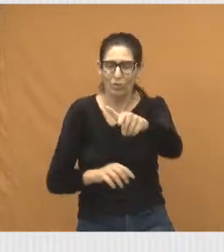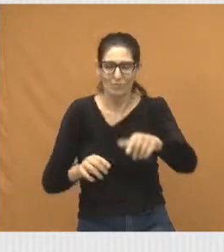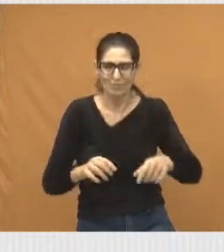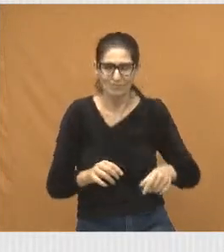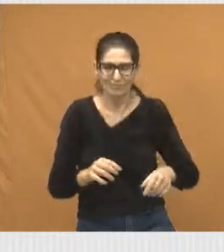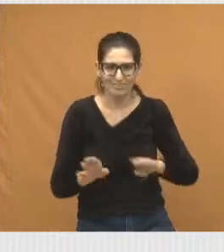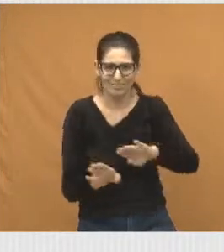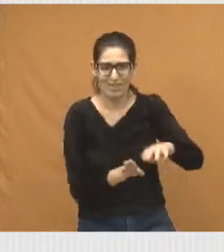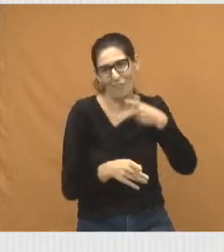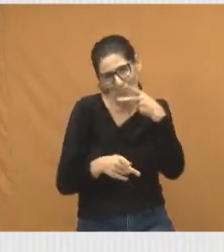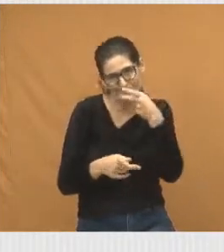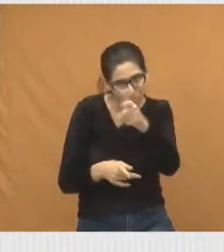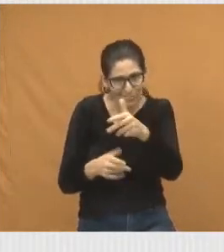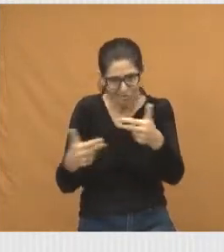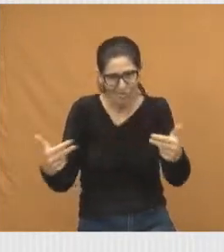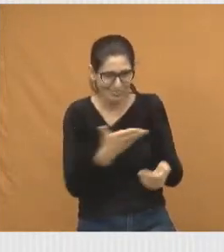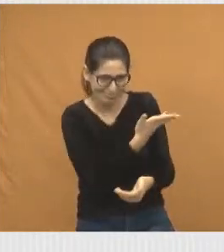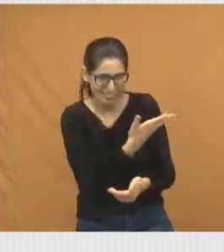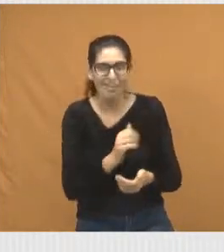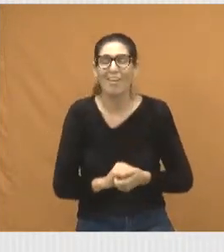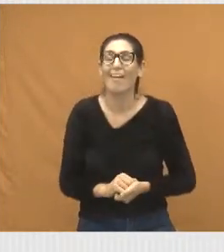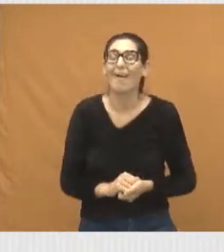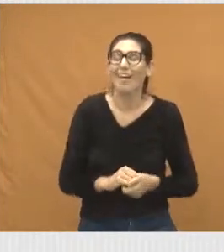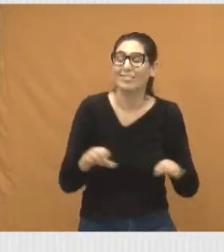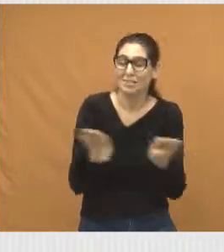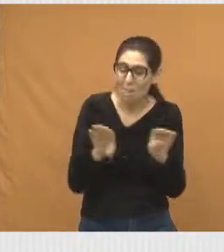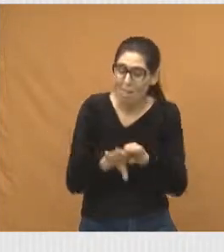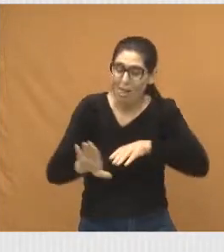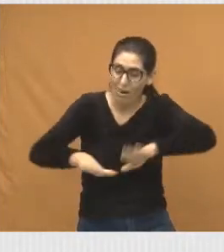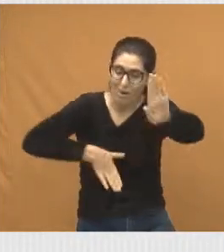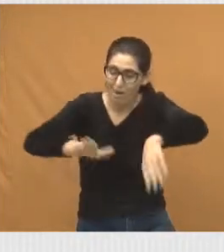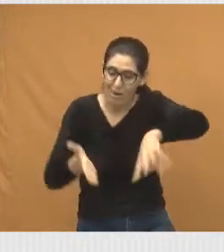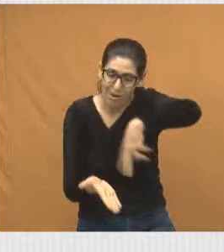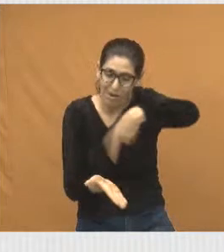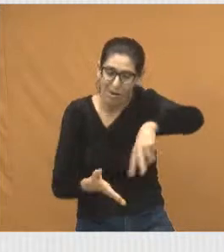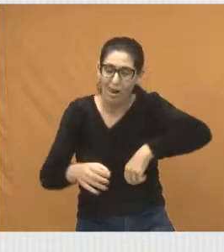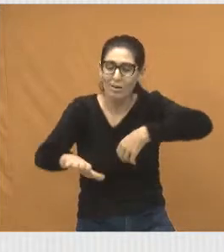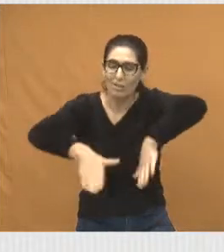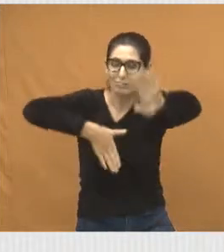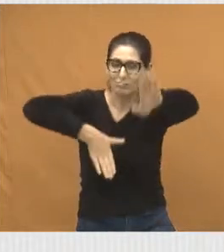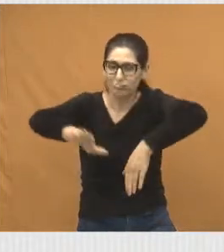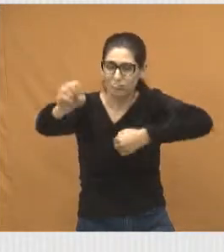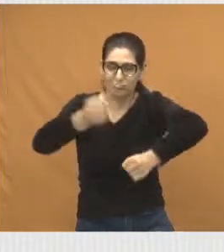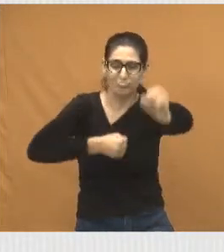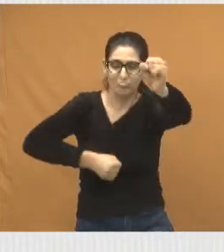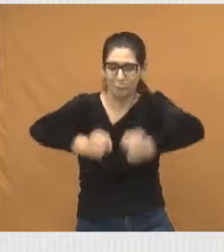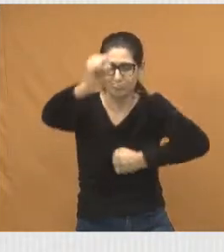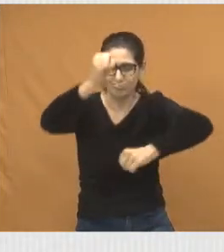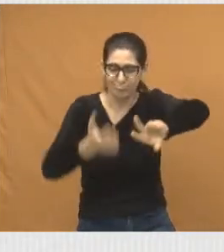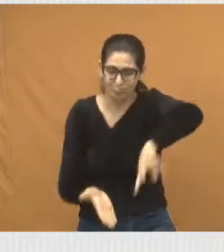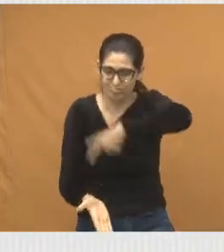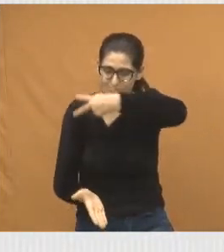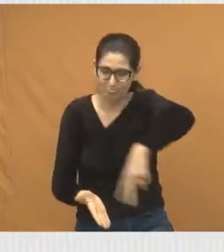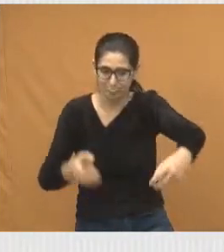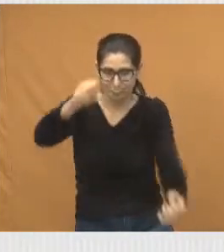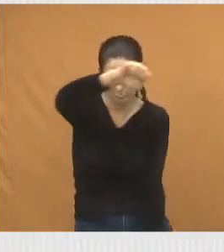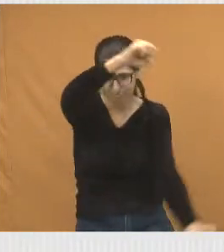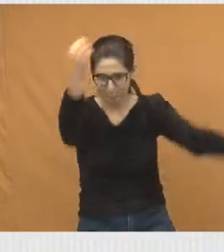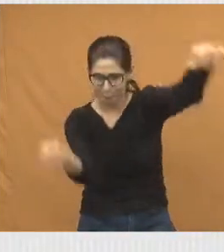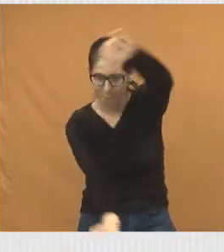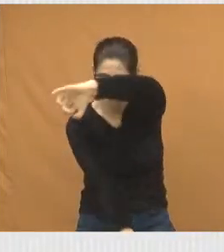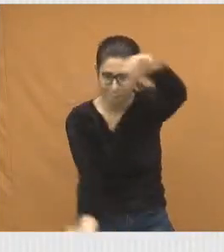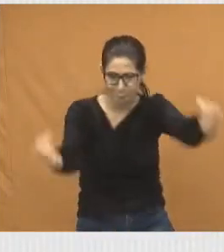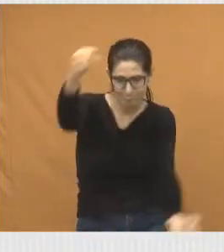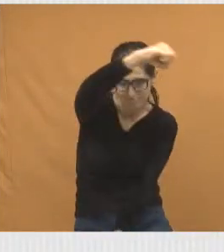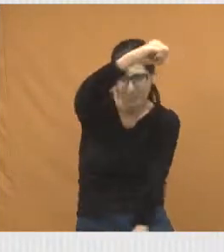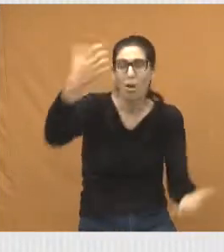que foi uma luta sua, a gente sabe disso, e eu quero aqui parabenizá-lo. Mas também Também, Gilson, dizer para você, acho que você sabe disso,